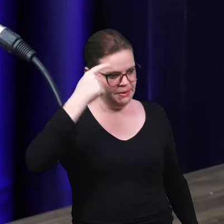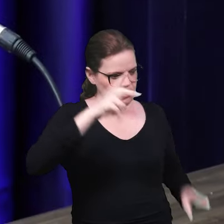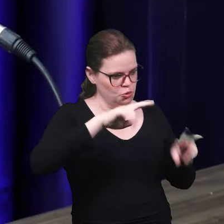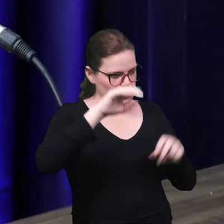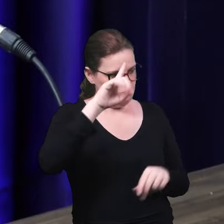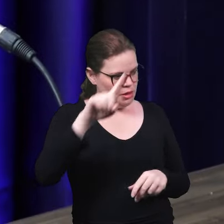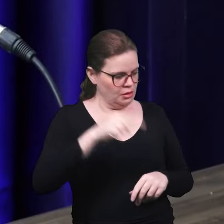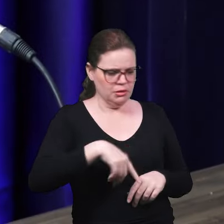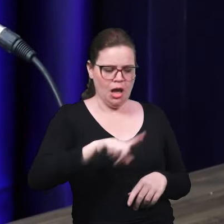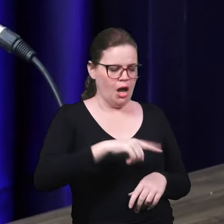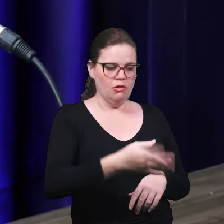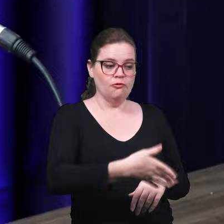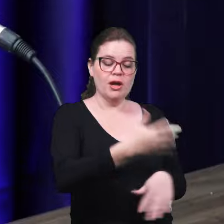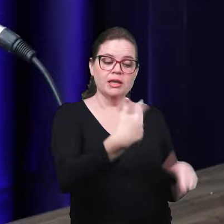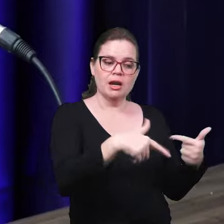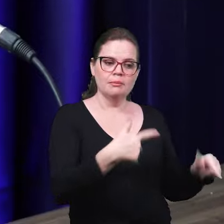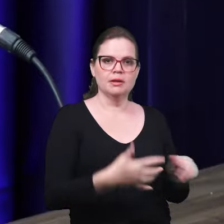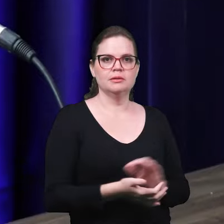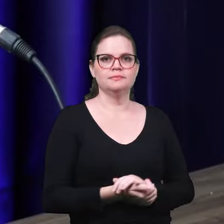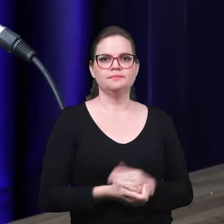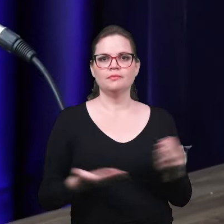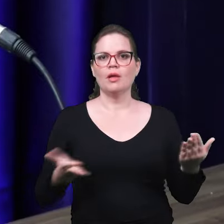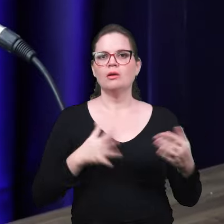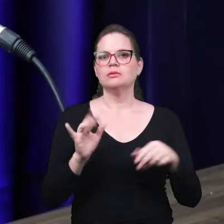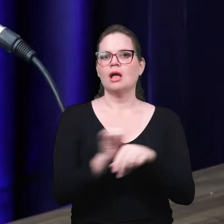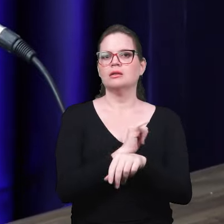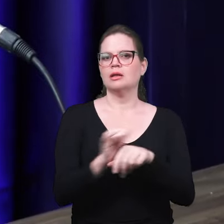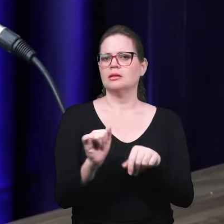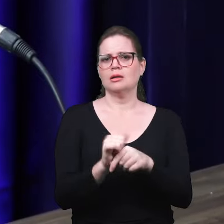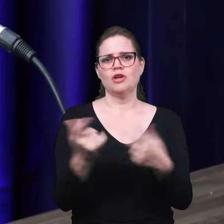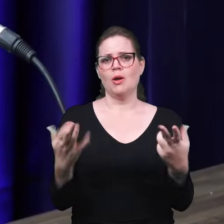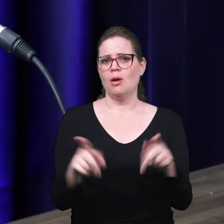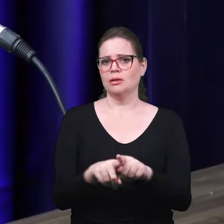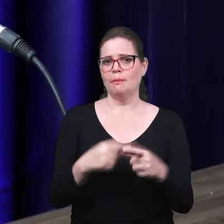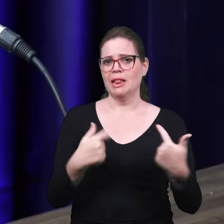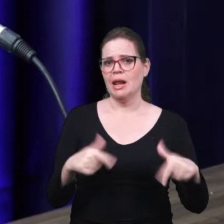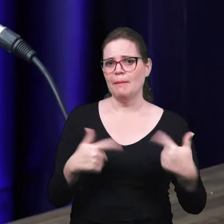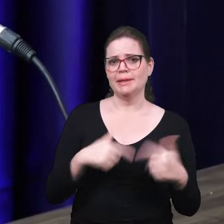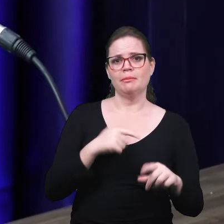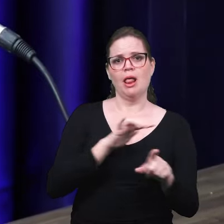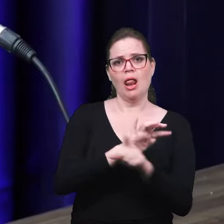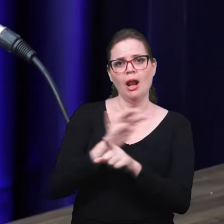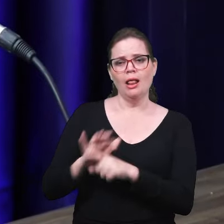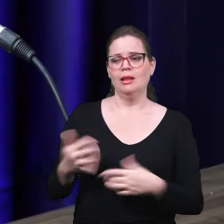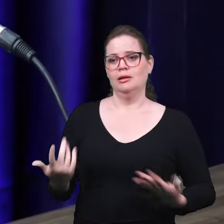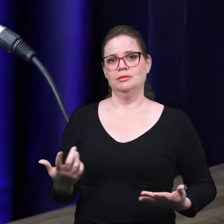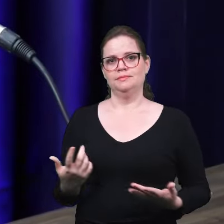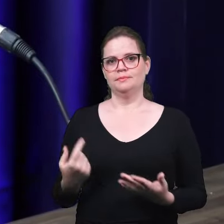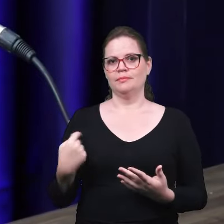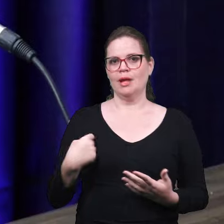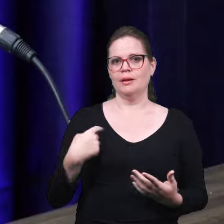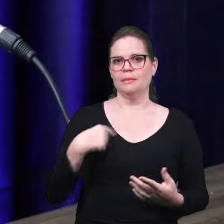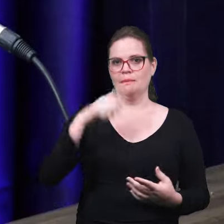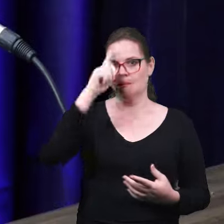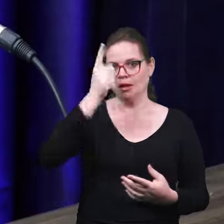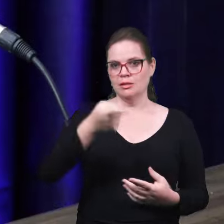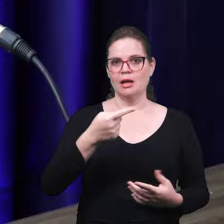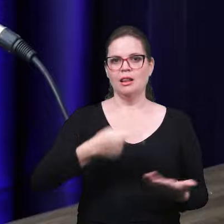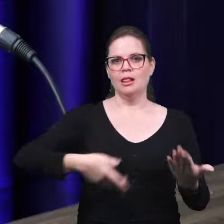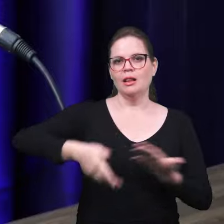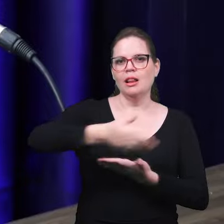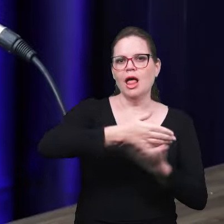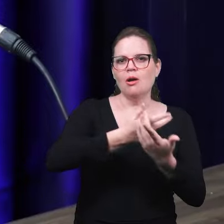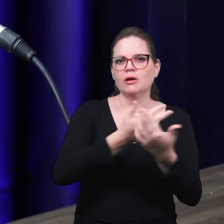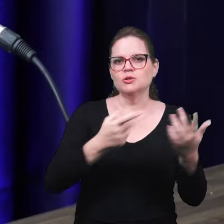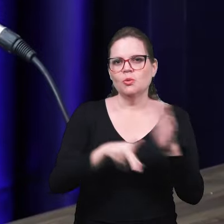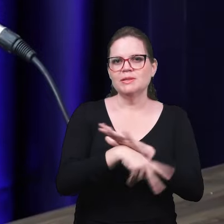Deus. A estratégia de hoje é a mesma, é dar ao homem ocupação, envolver o